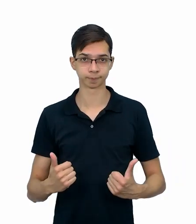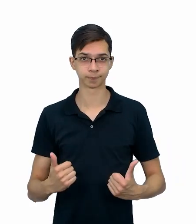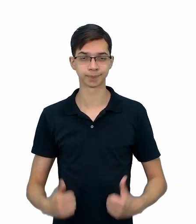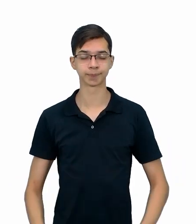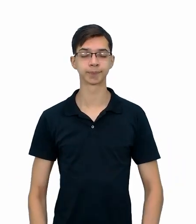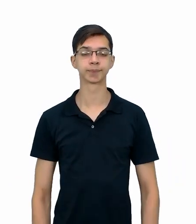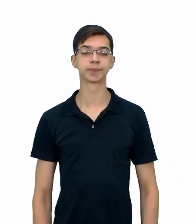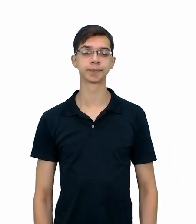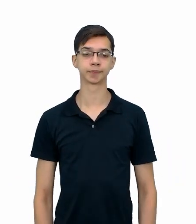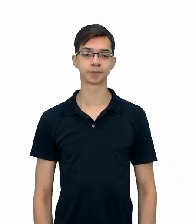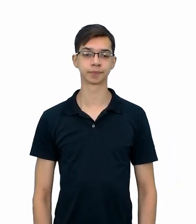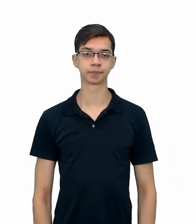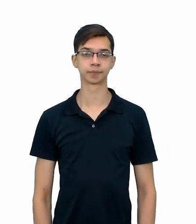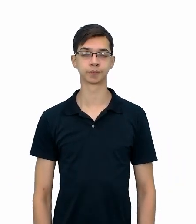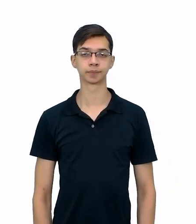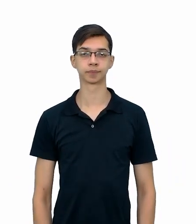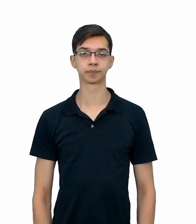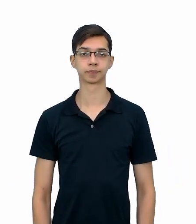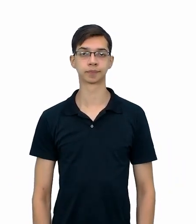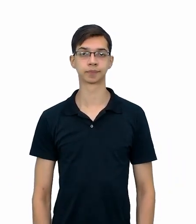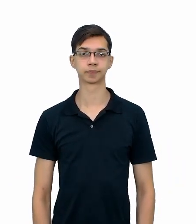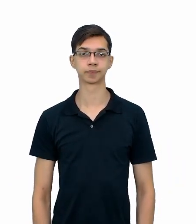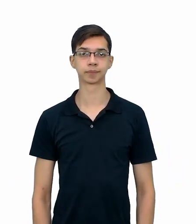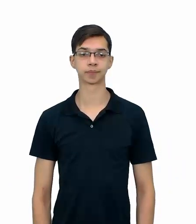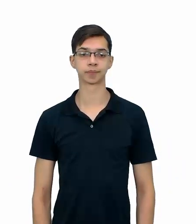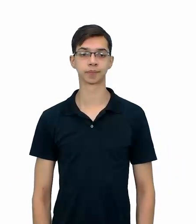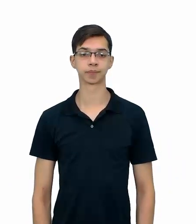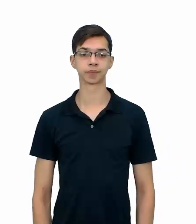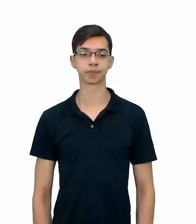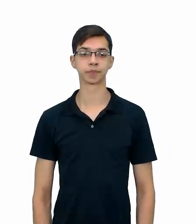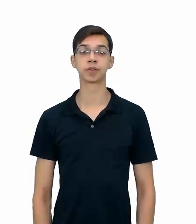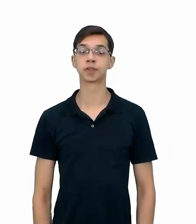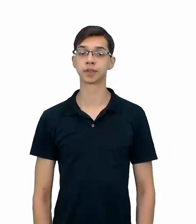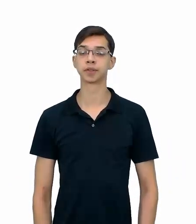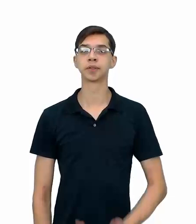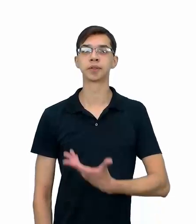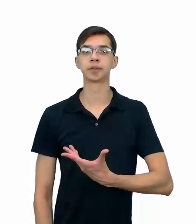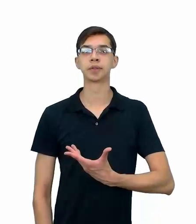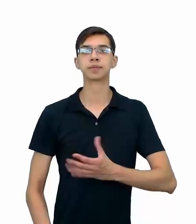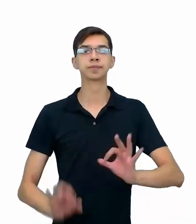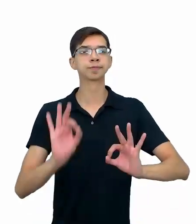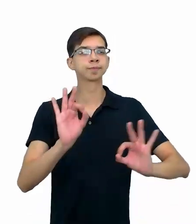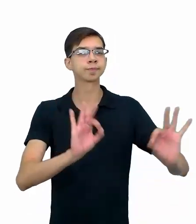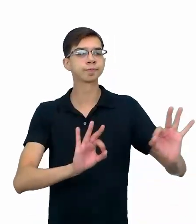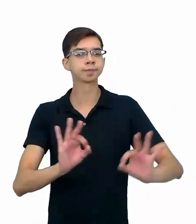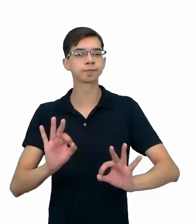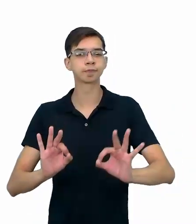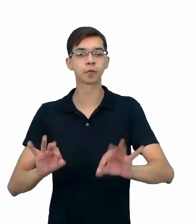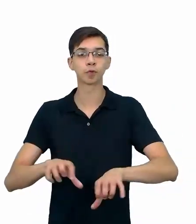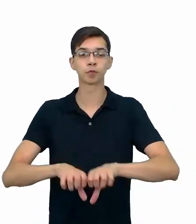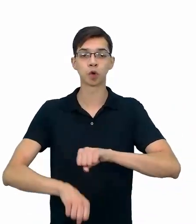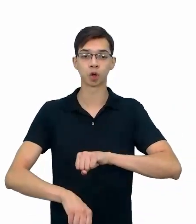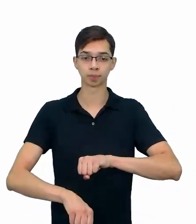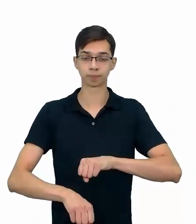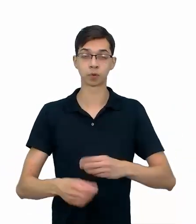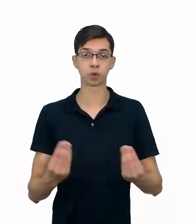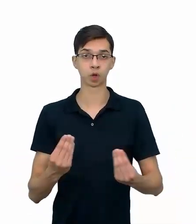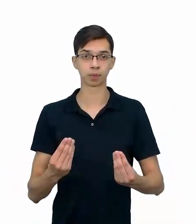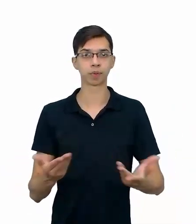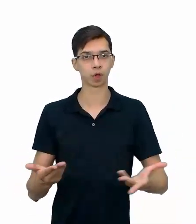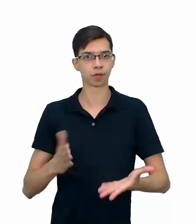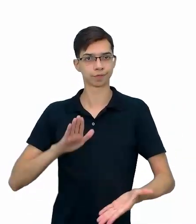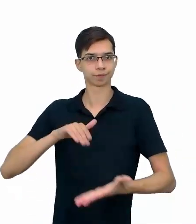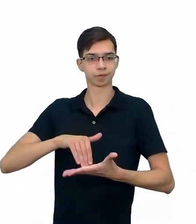a gente tem aqui, né, a sistematização da formação. O que a gente viu no nosso encontro de hoje? Nós estamos chegando aí ao final, né? O que